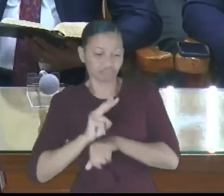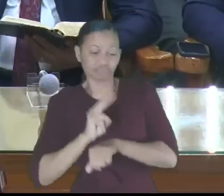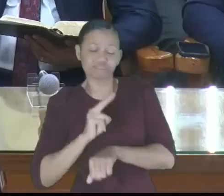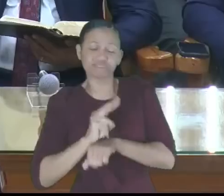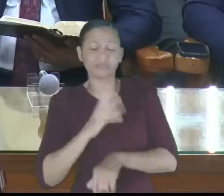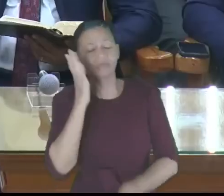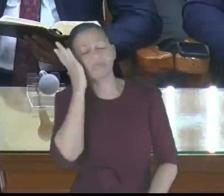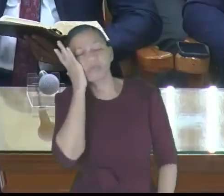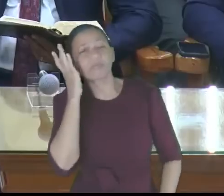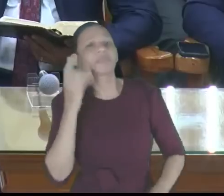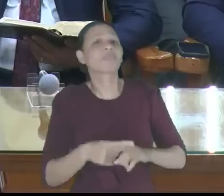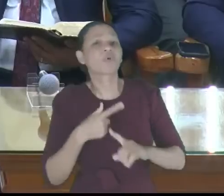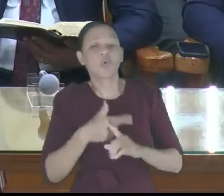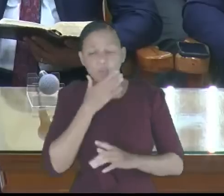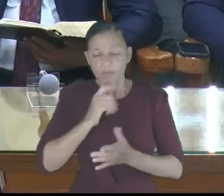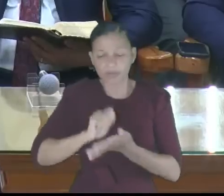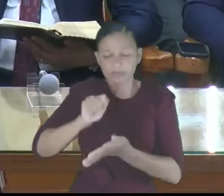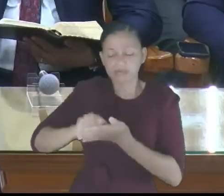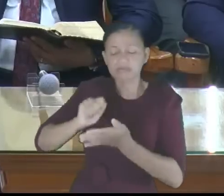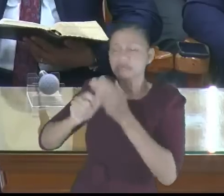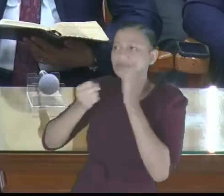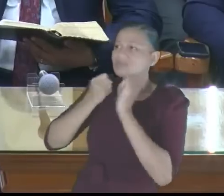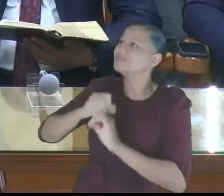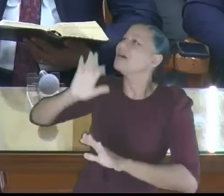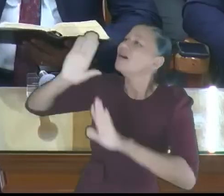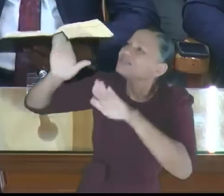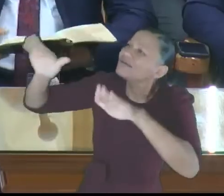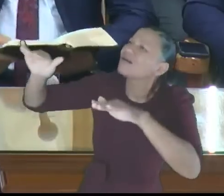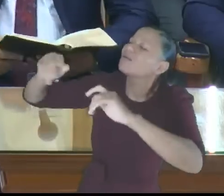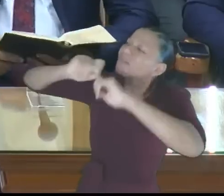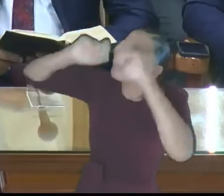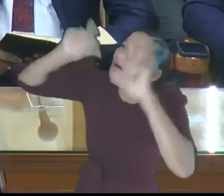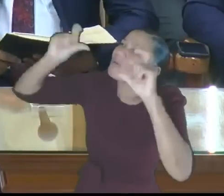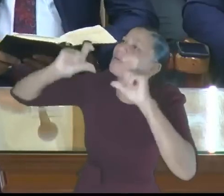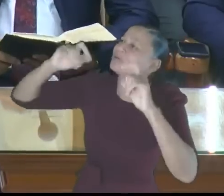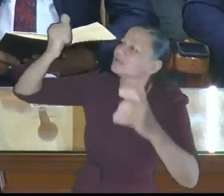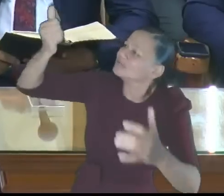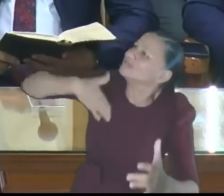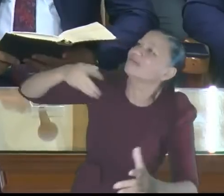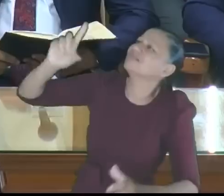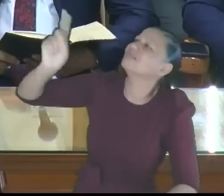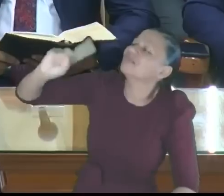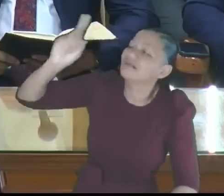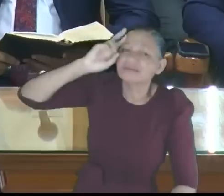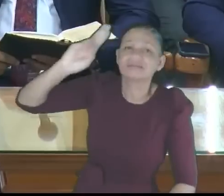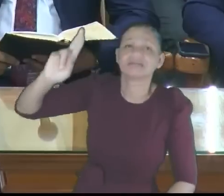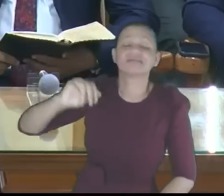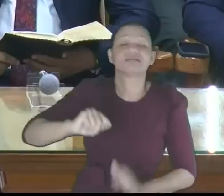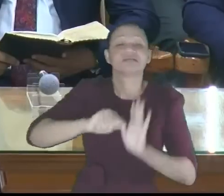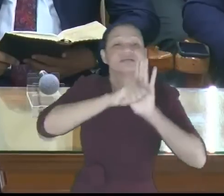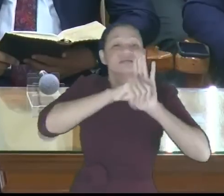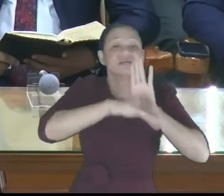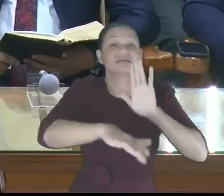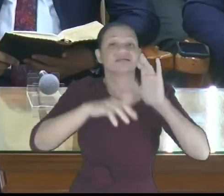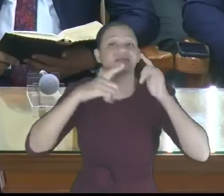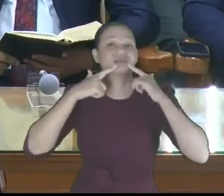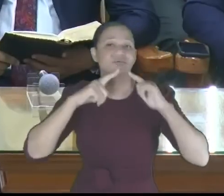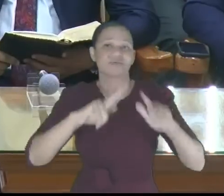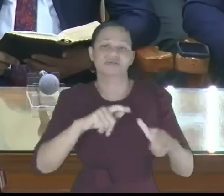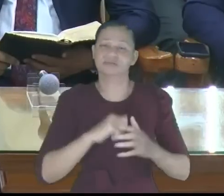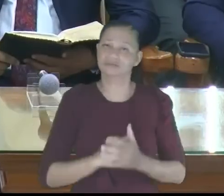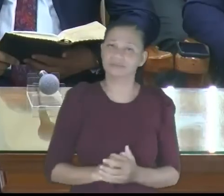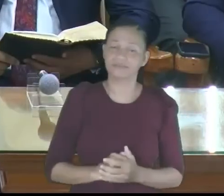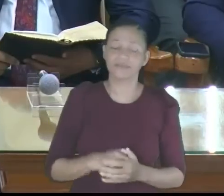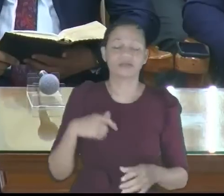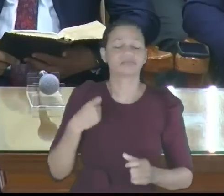salmista disse: acorda, Senhor. Desperta, Senhor. Não nos rejeites, Senhor. Isso é uma figura de linguagem. E muitas